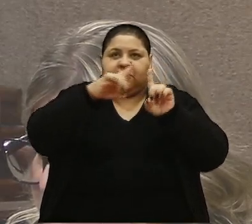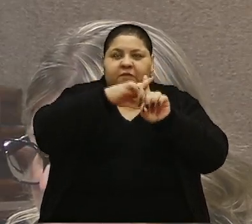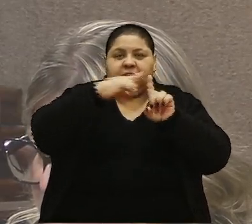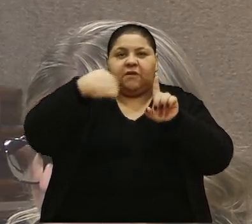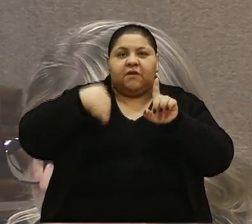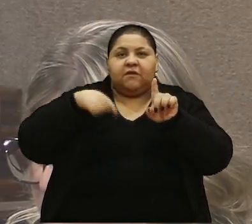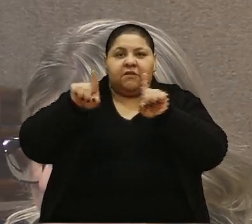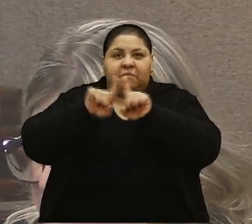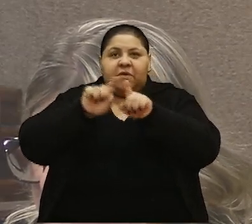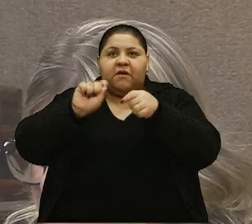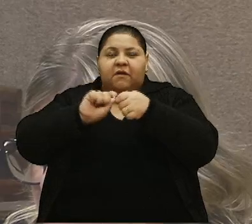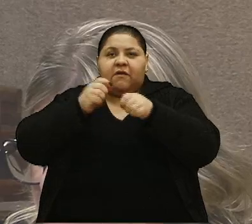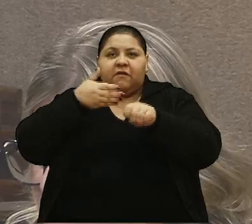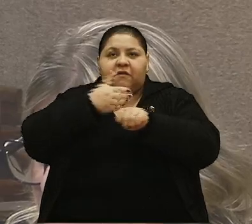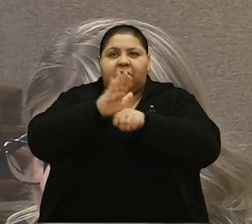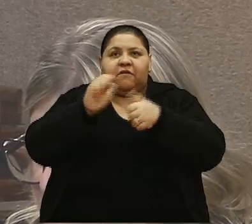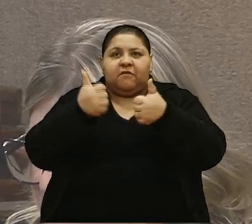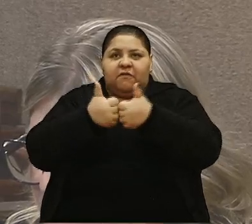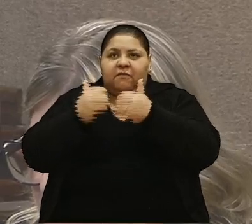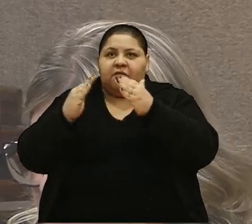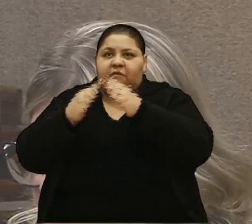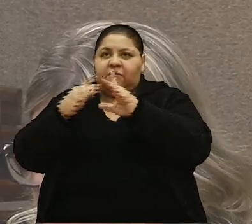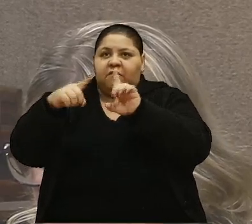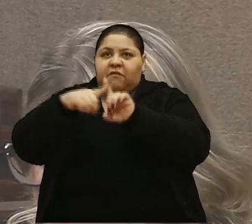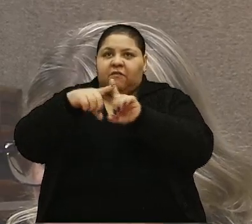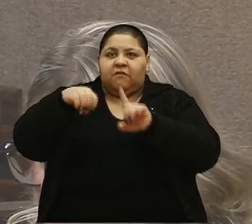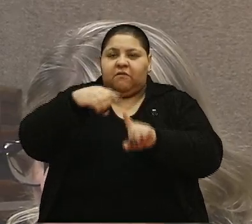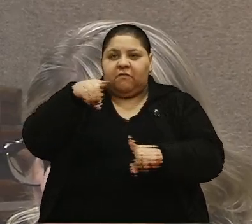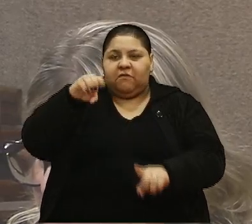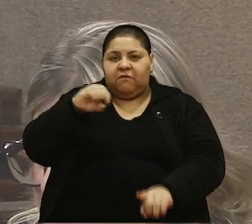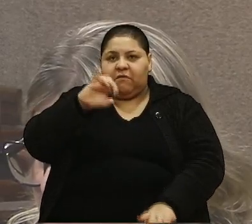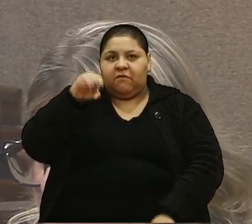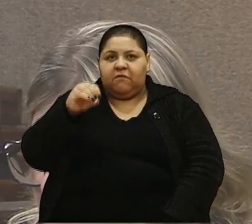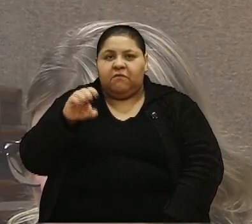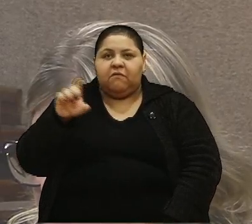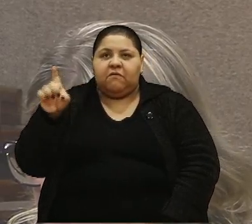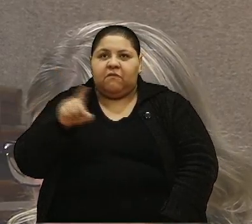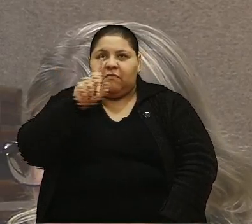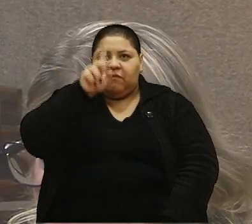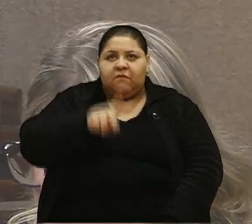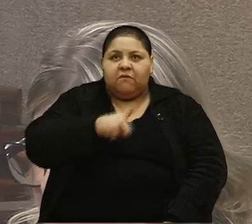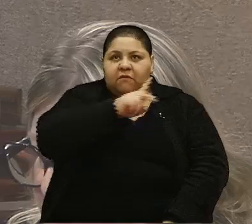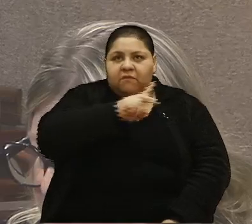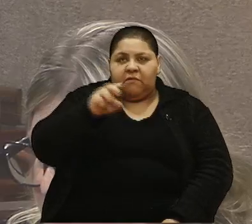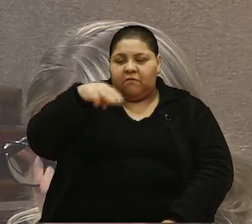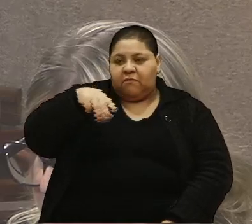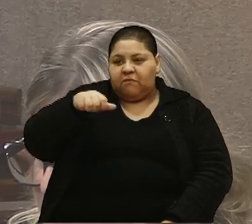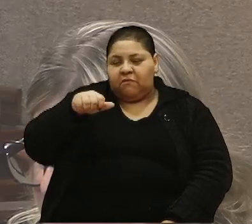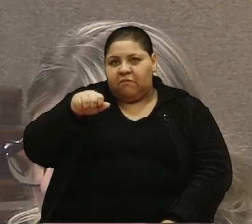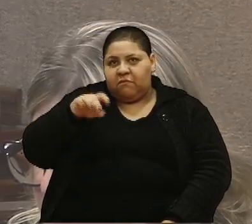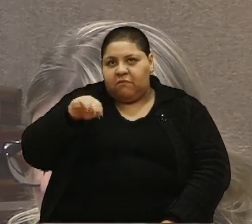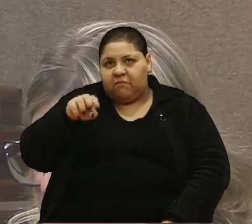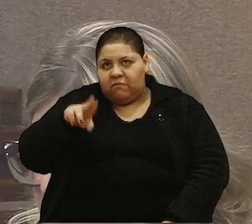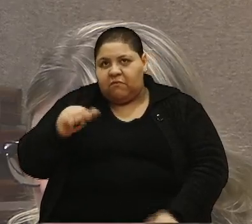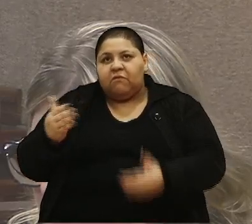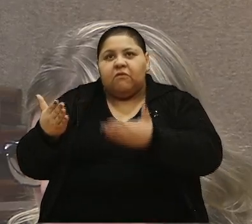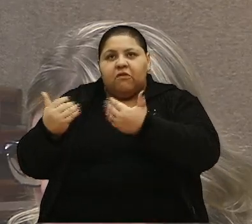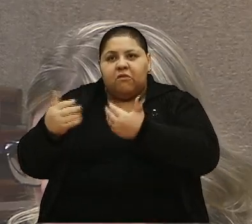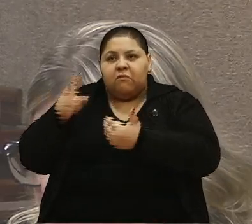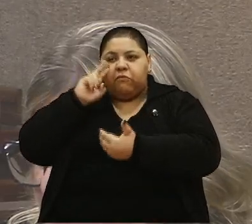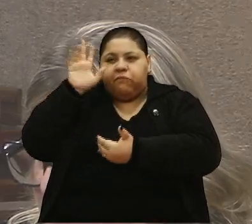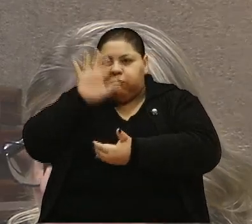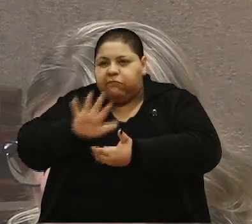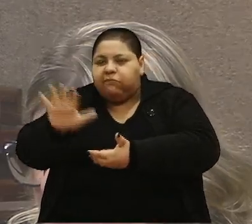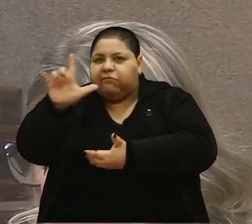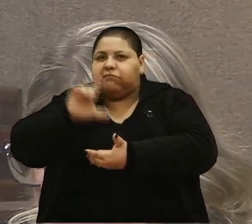também parte através da Igreja São José, o nosso pároco, o padre Mateus, um jovem determinado, visionário,